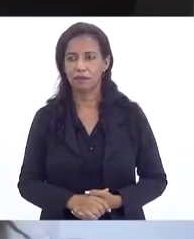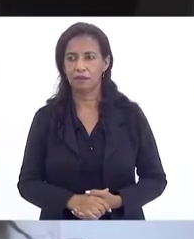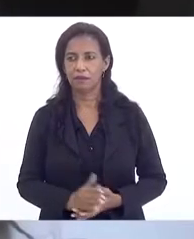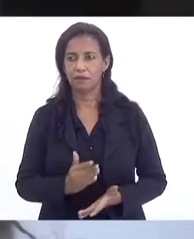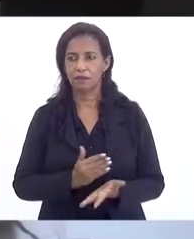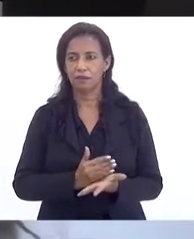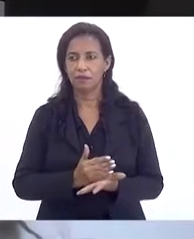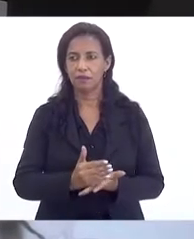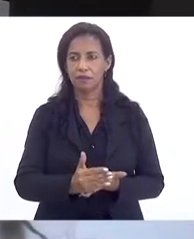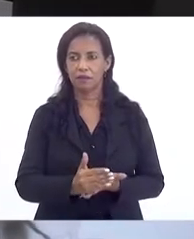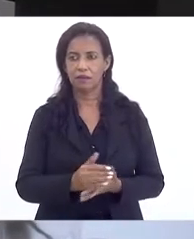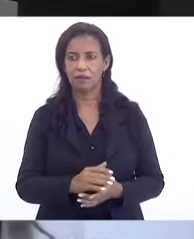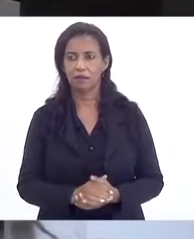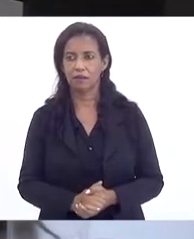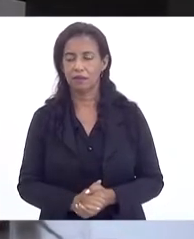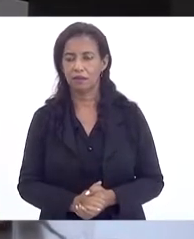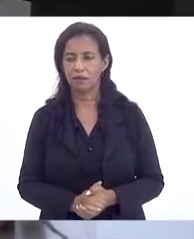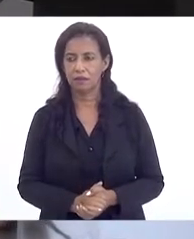início no